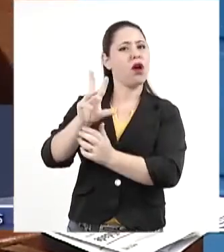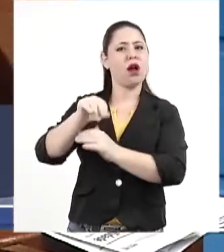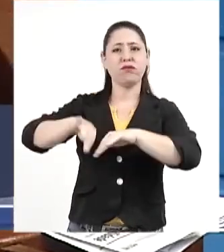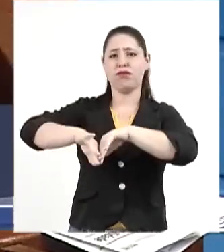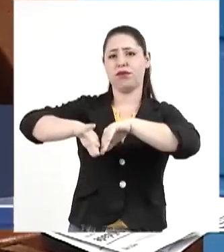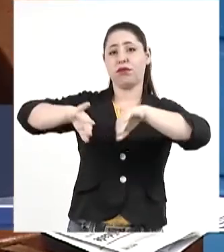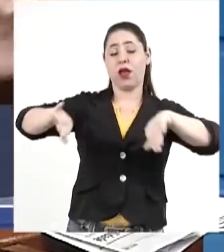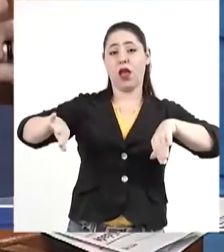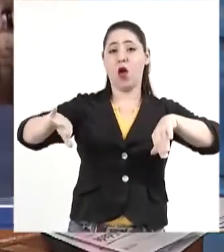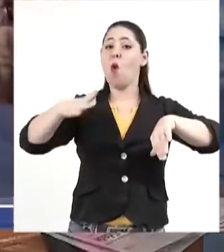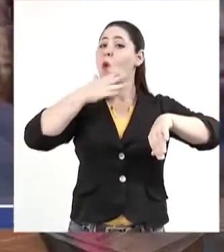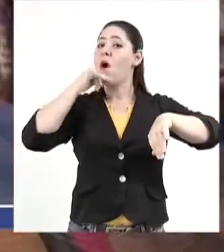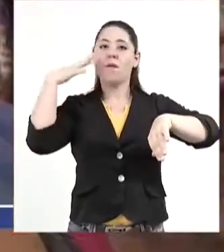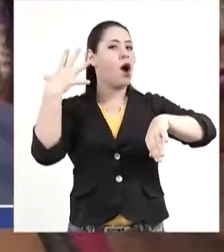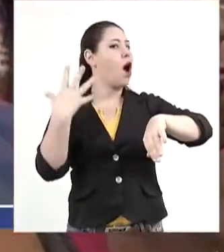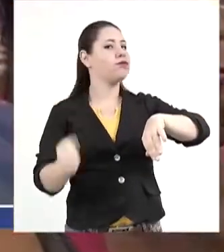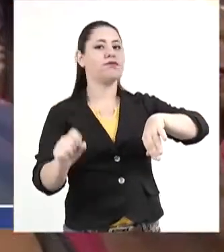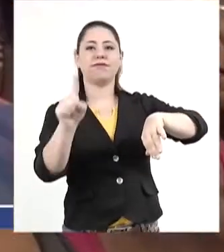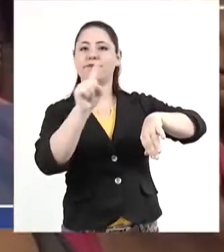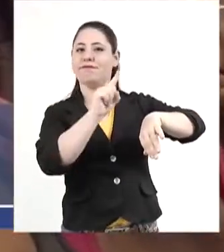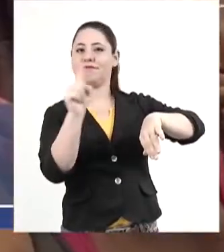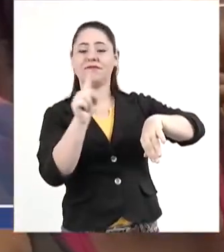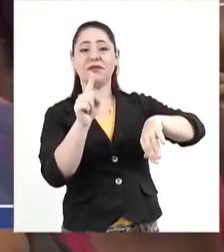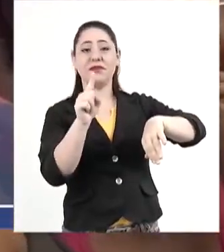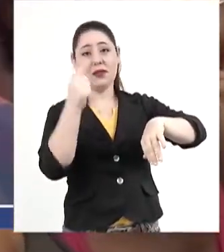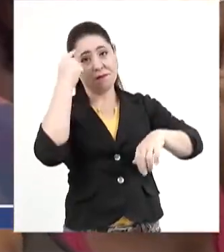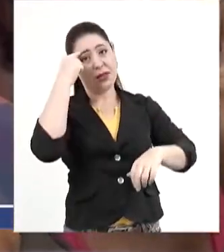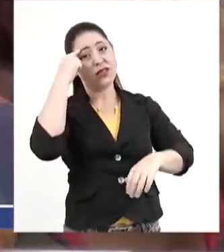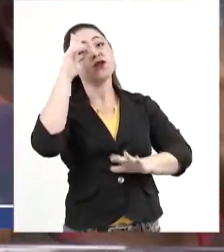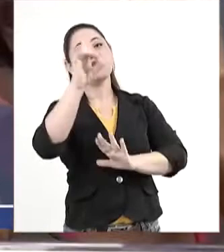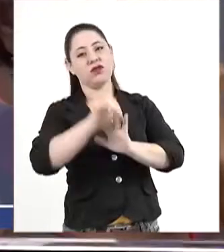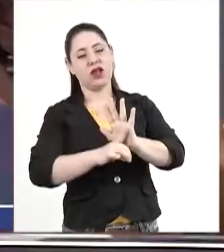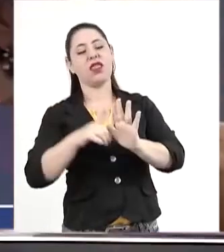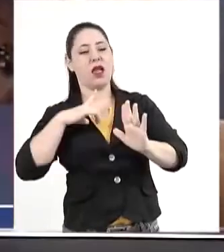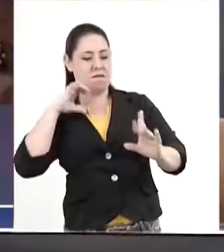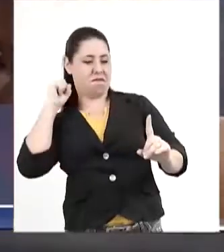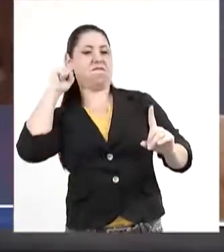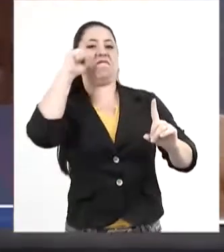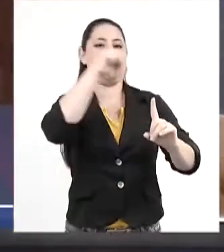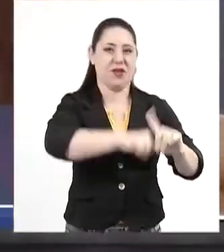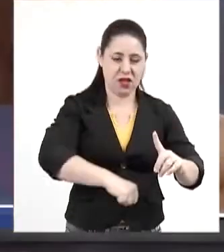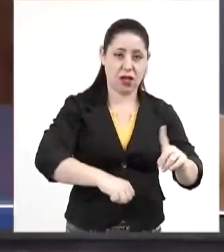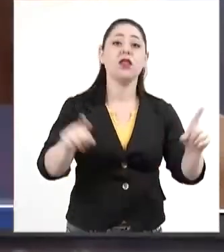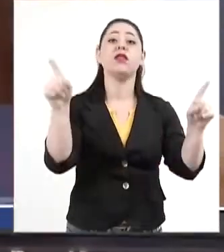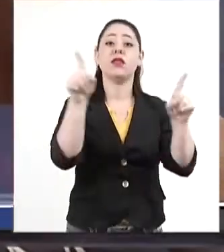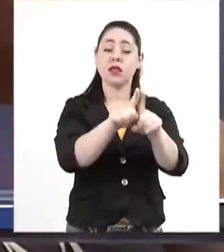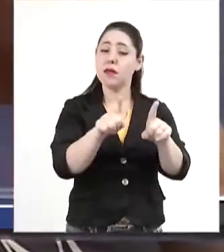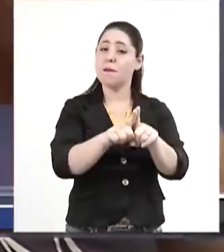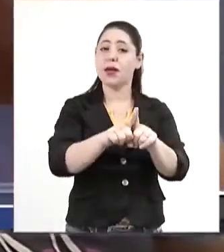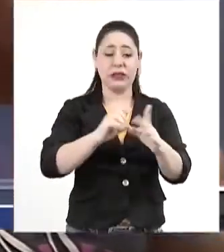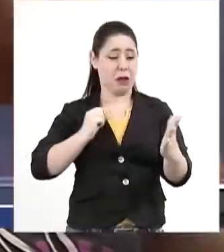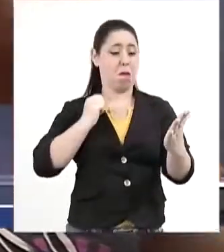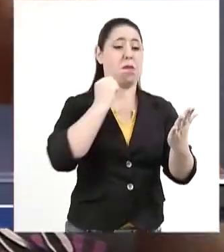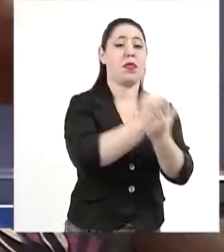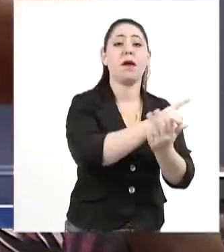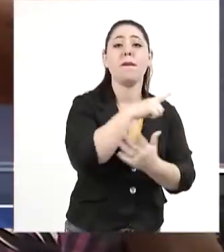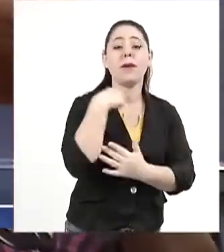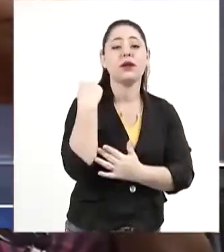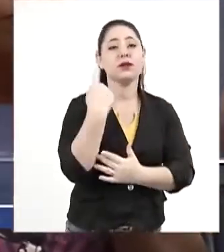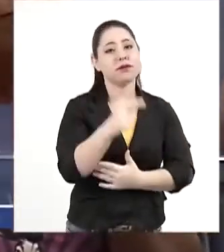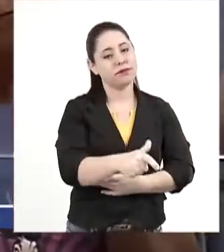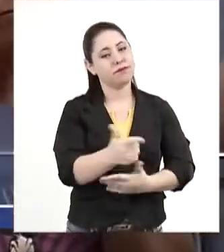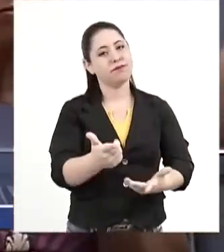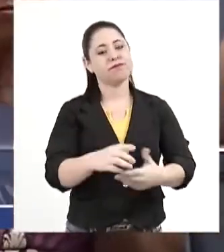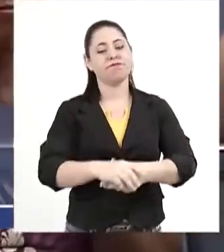E o homem não aceita isso e se acha no direito de agredir e até de matar a sua